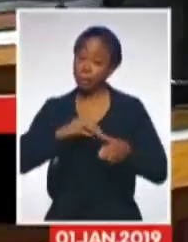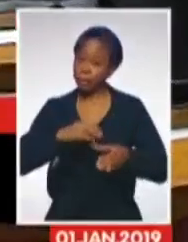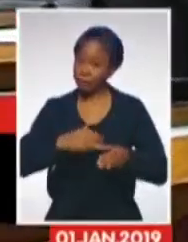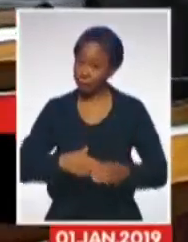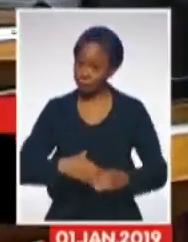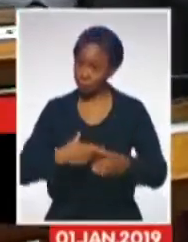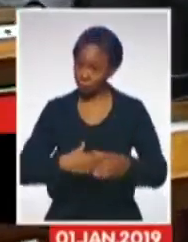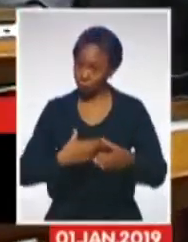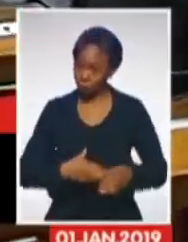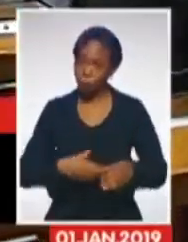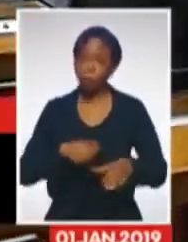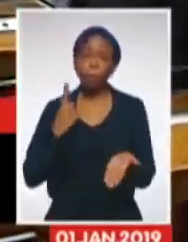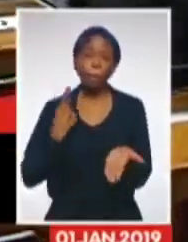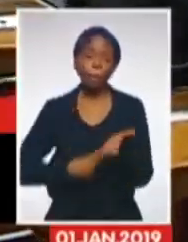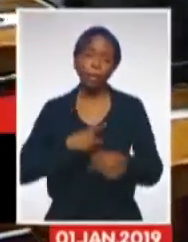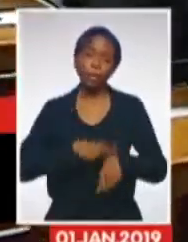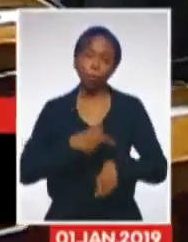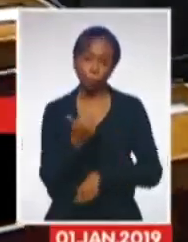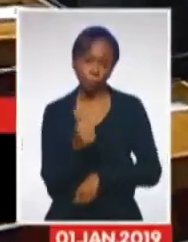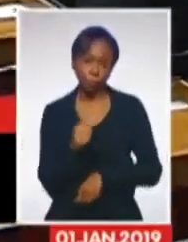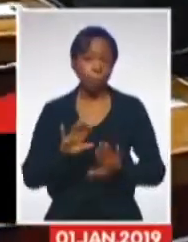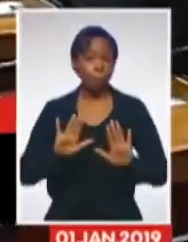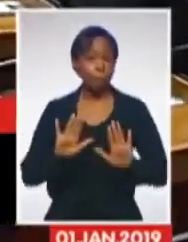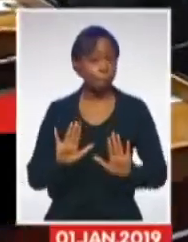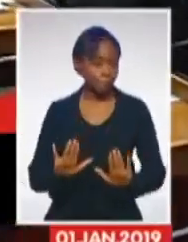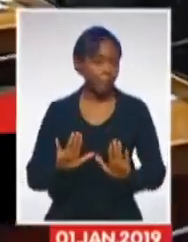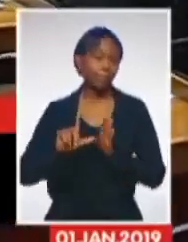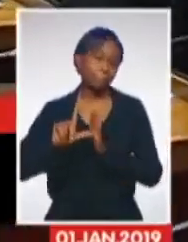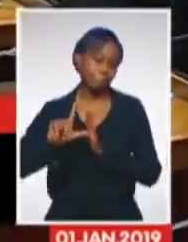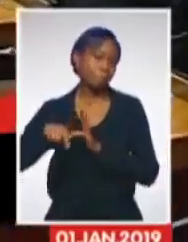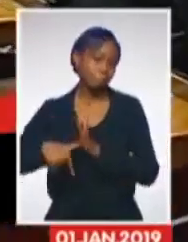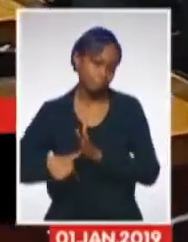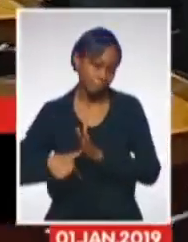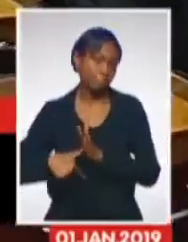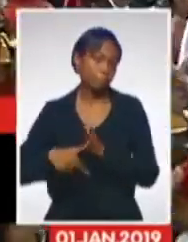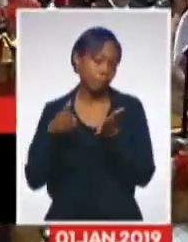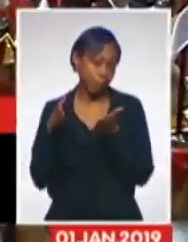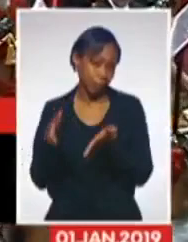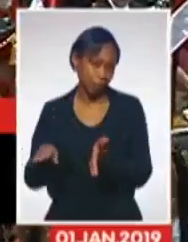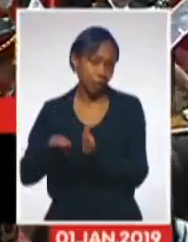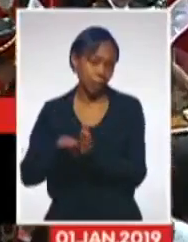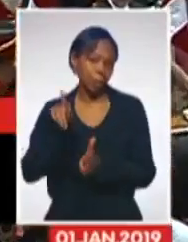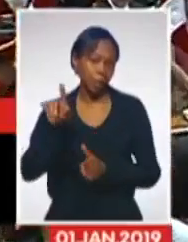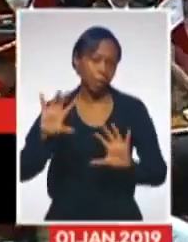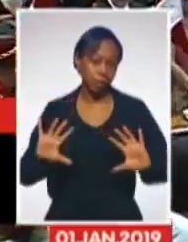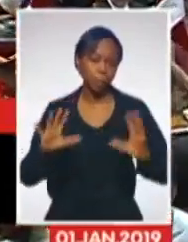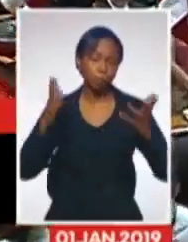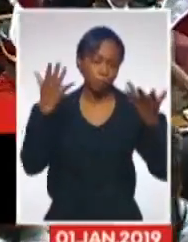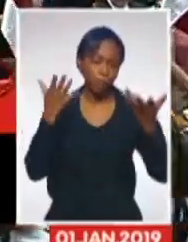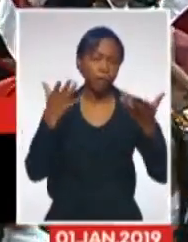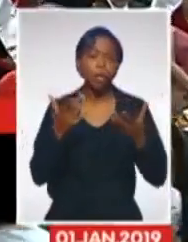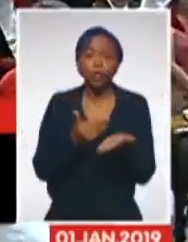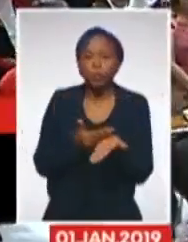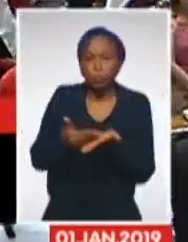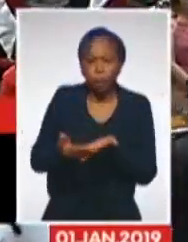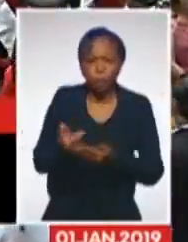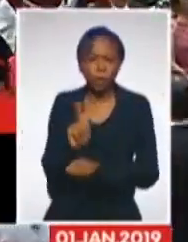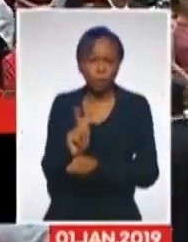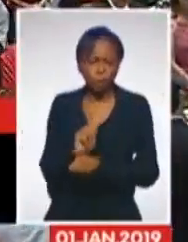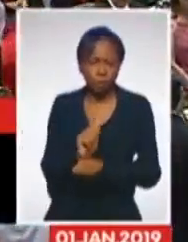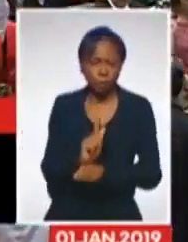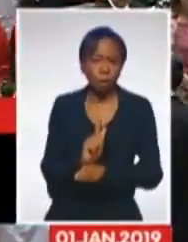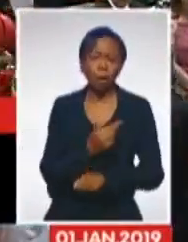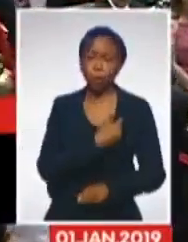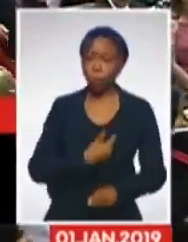estava marcada para as 11 horas, mas provavelmente acontecerá com atraso, que é a cerimônia de início da gestão, onde ele vai dar